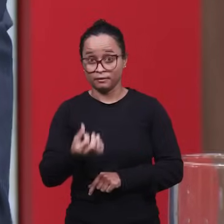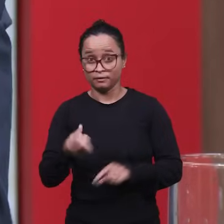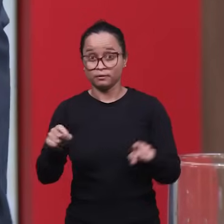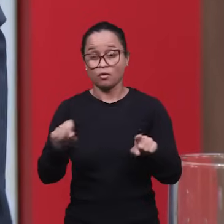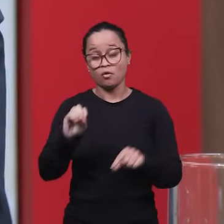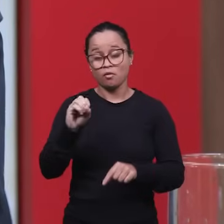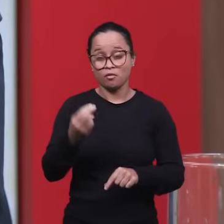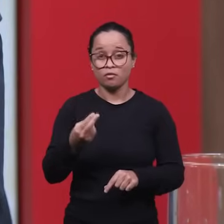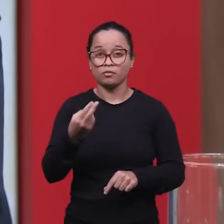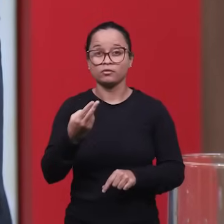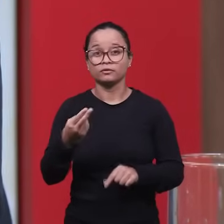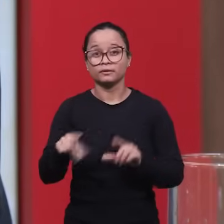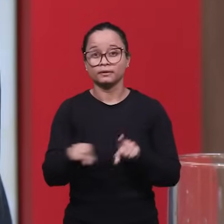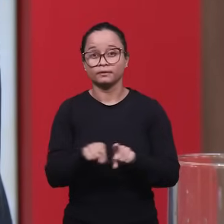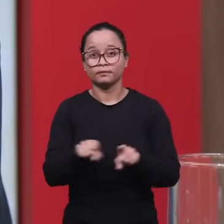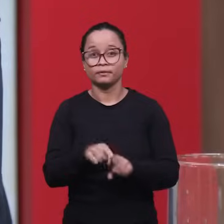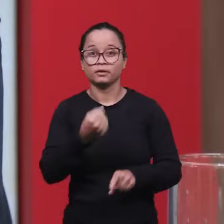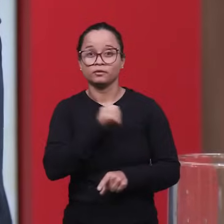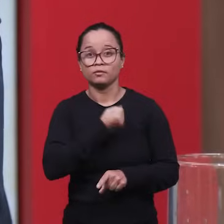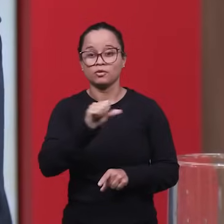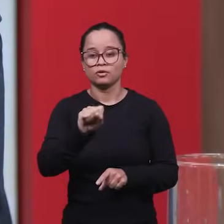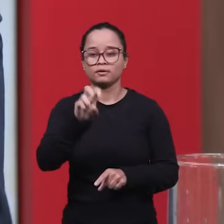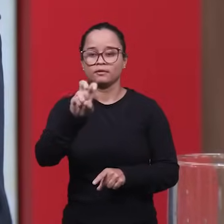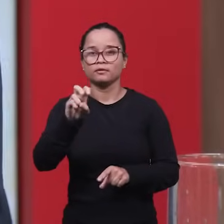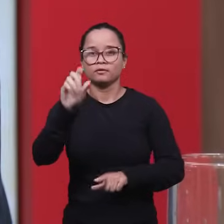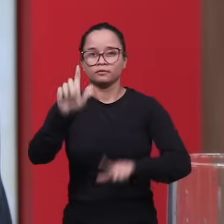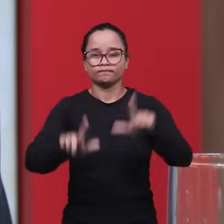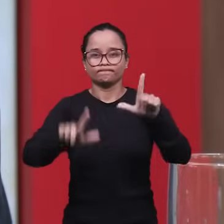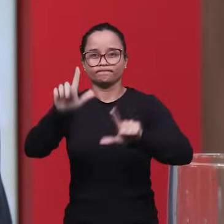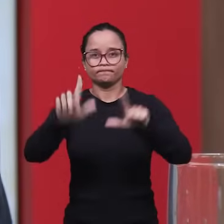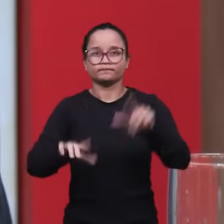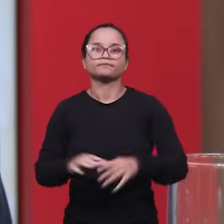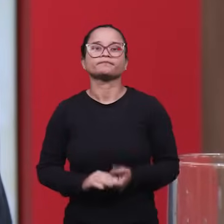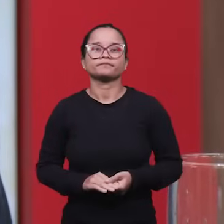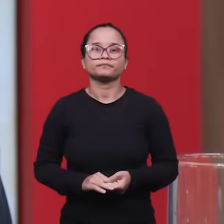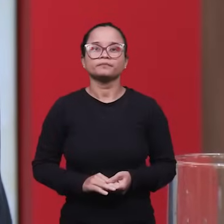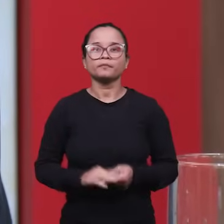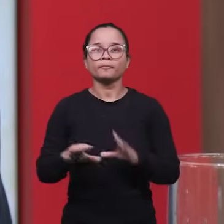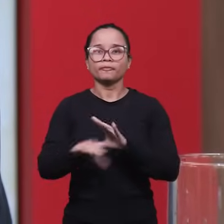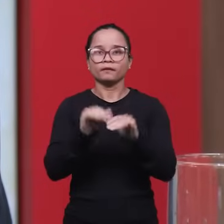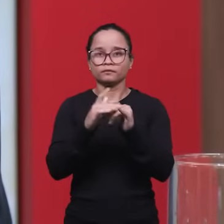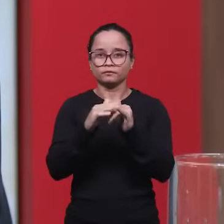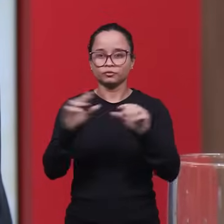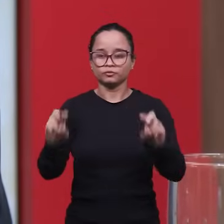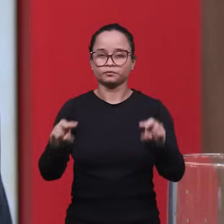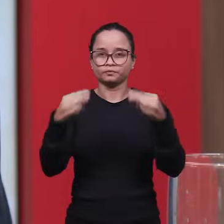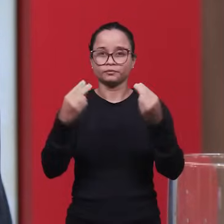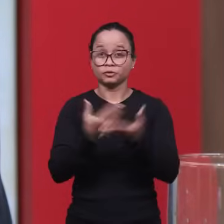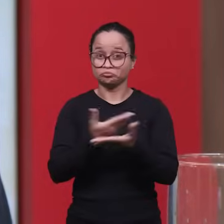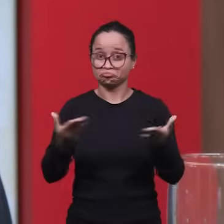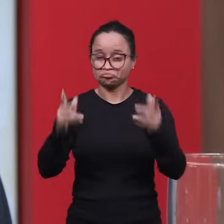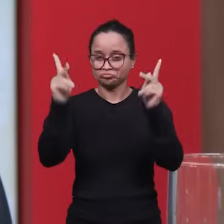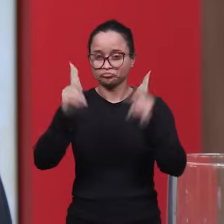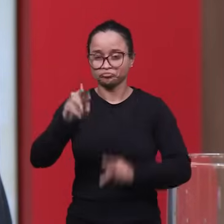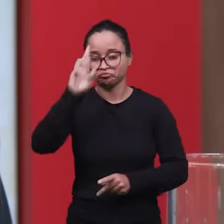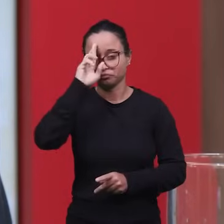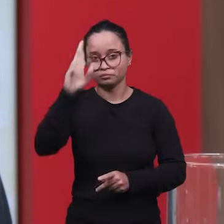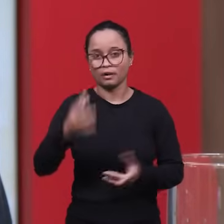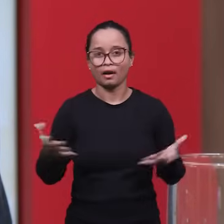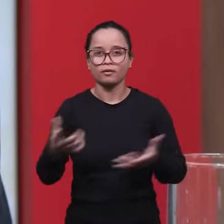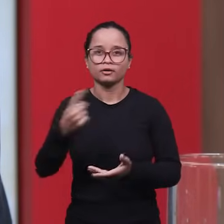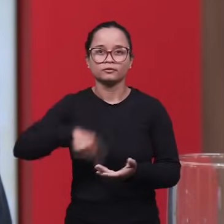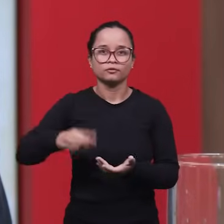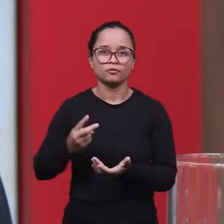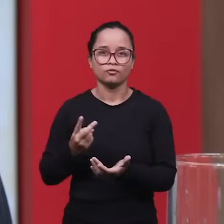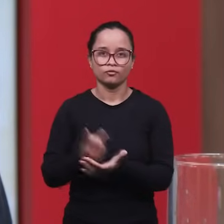canal 85 da Sky, ou aqueles que nos assistem pelo YouTube, a todos a paz do Senhor. Nós vamos